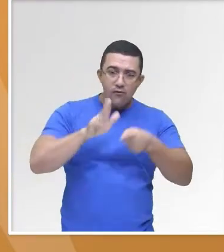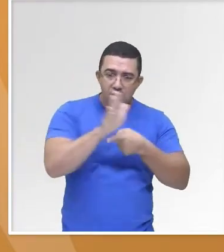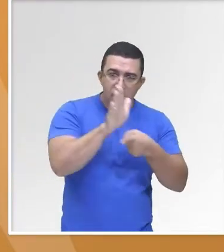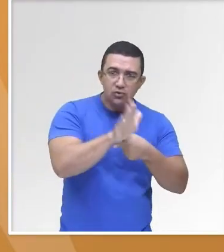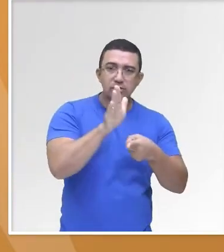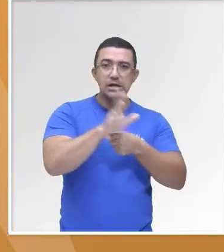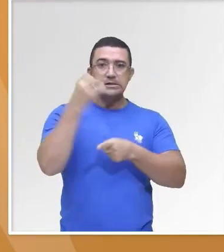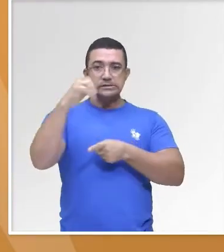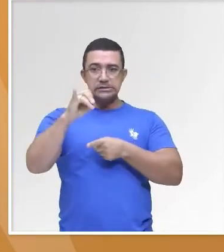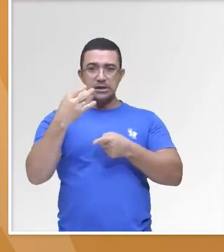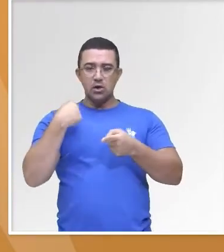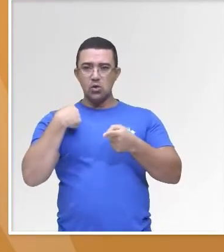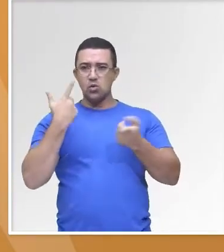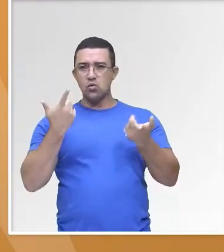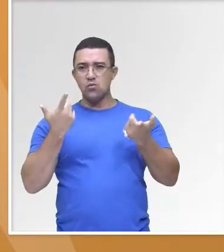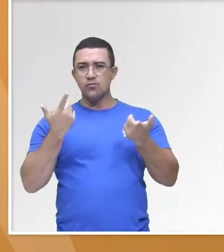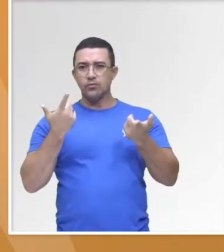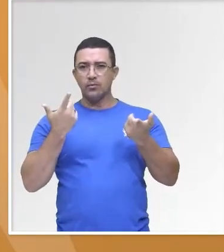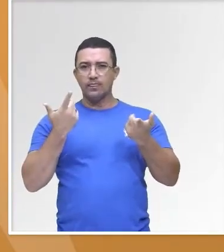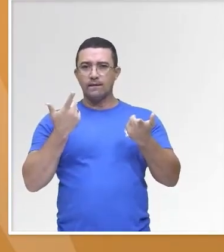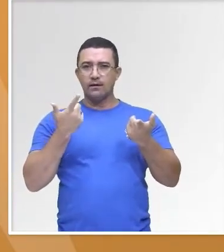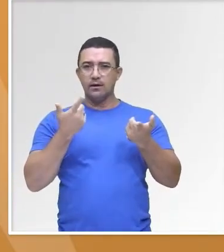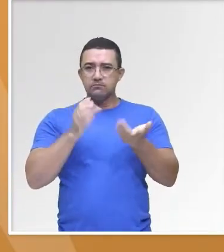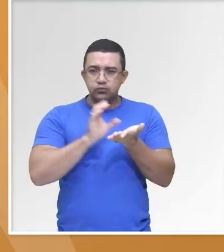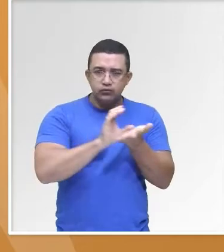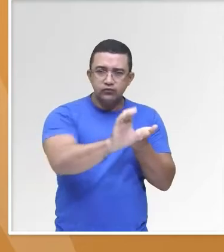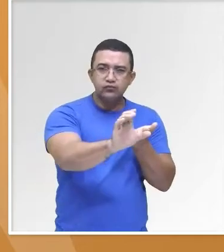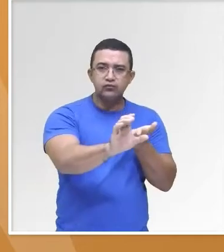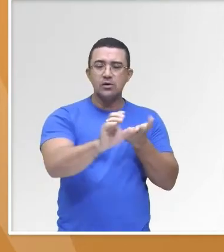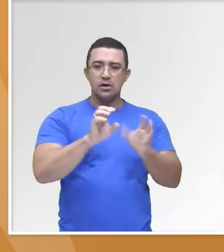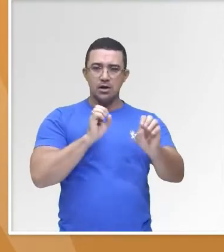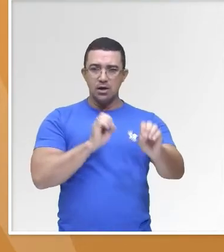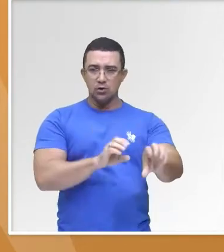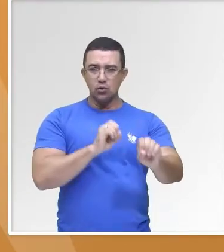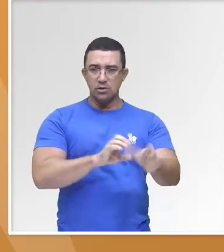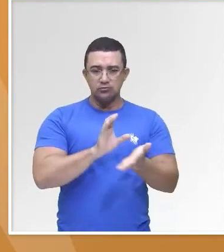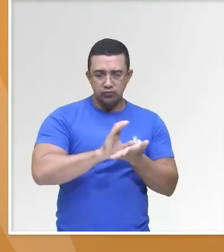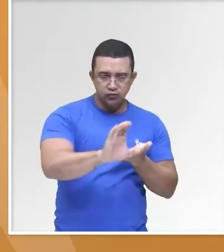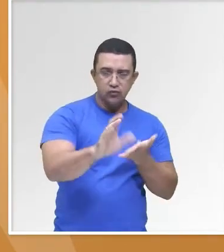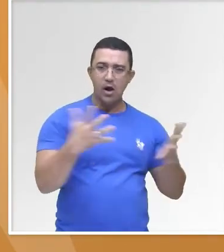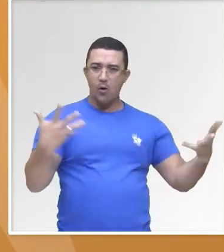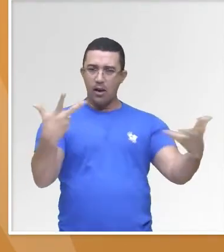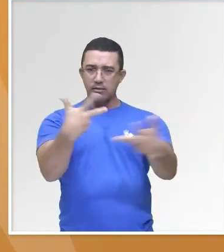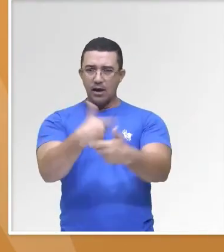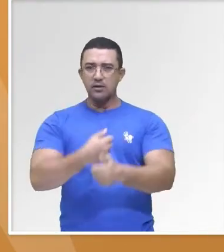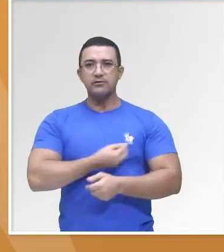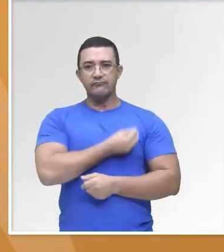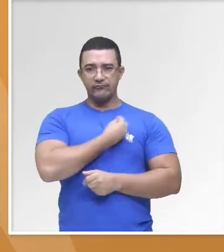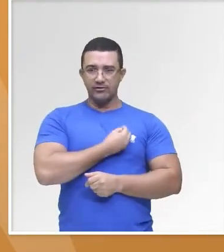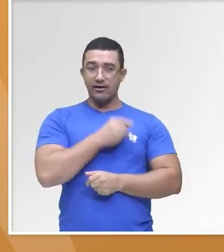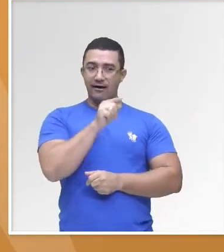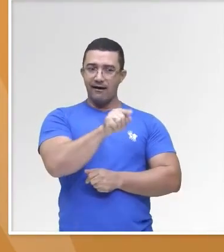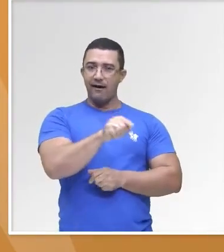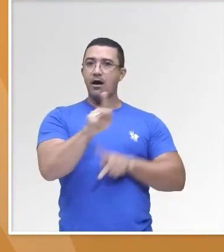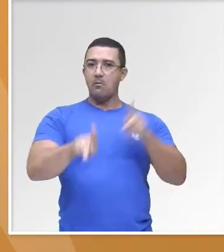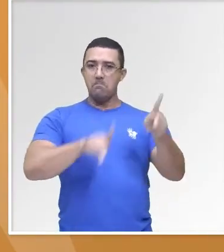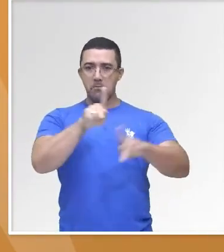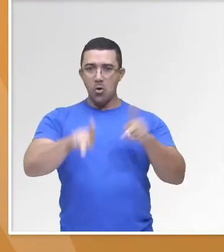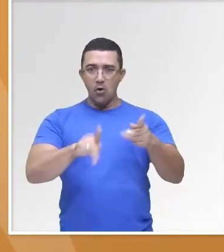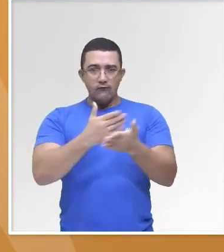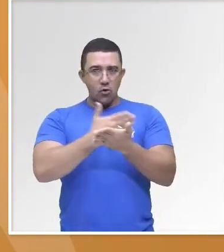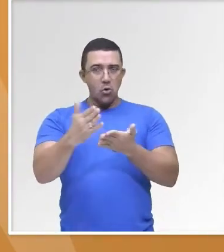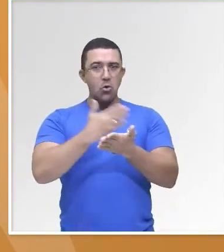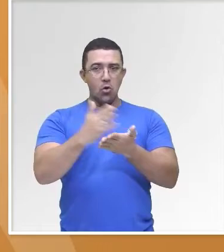eu criar meios, se eu investir em educação, se eu investir em qualidade de vida, esse povo vai começar o quê?